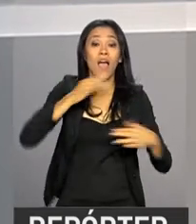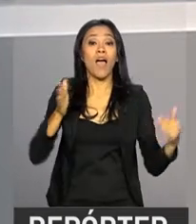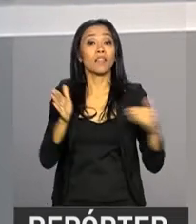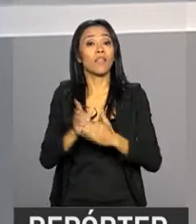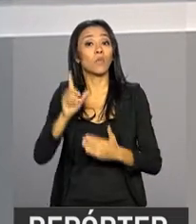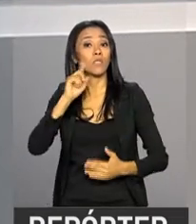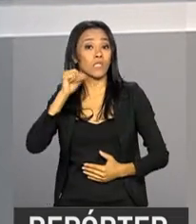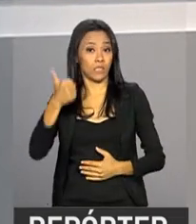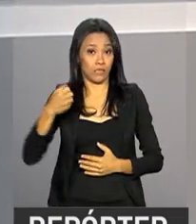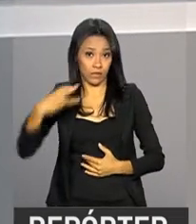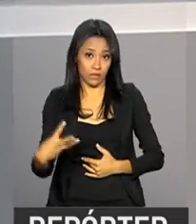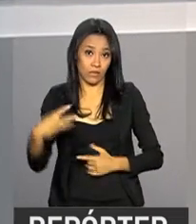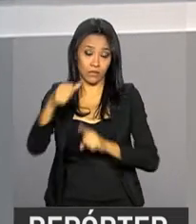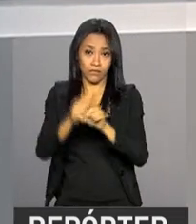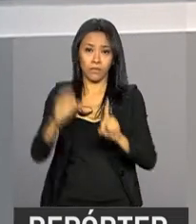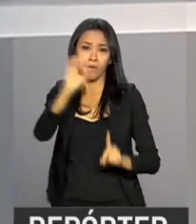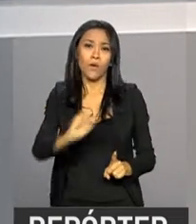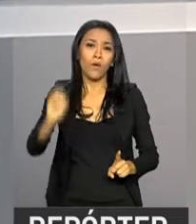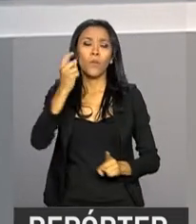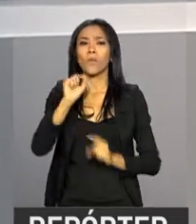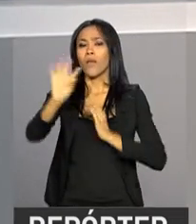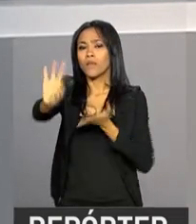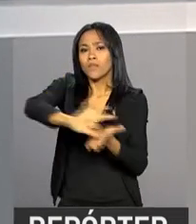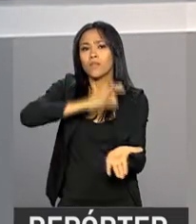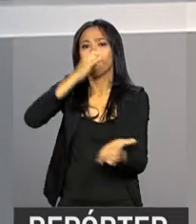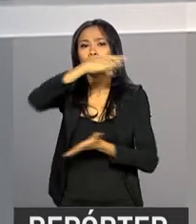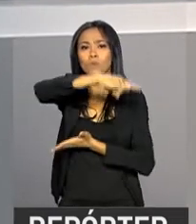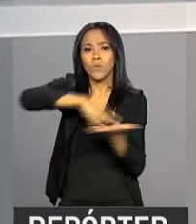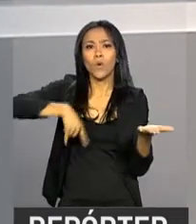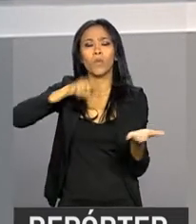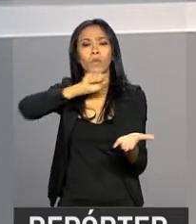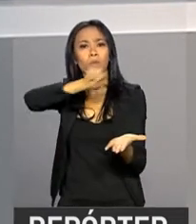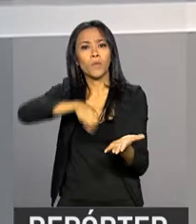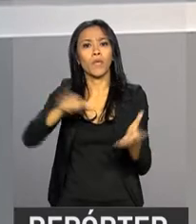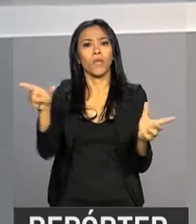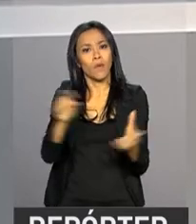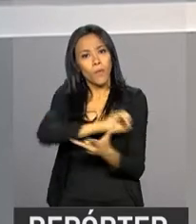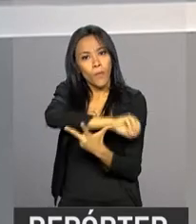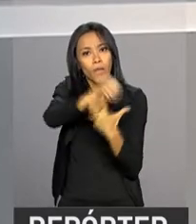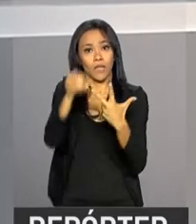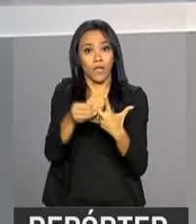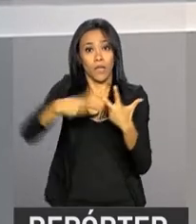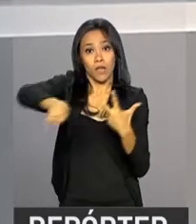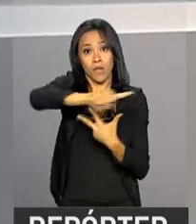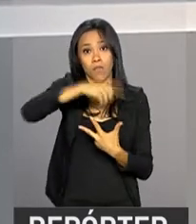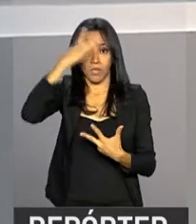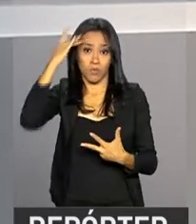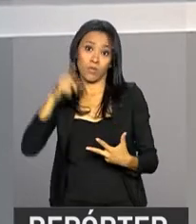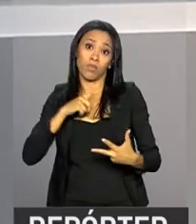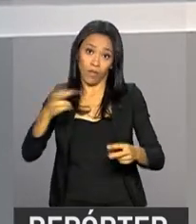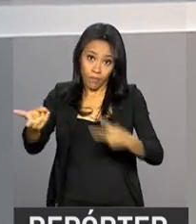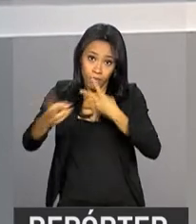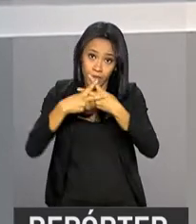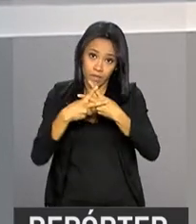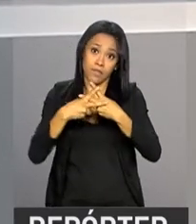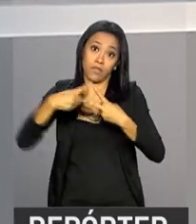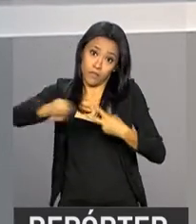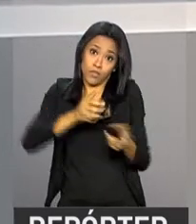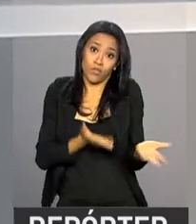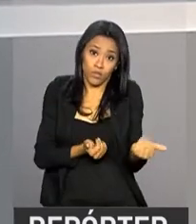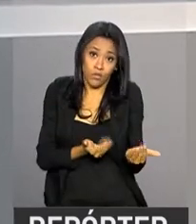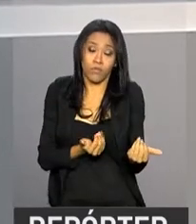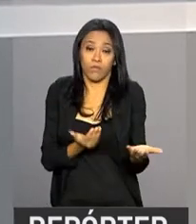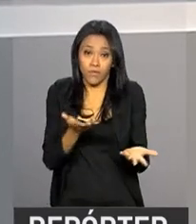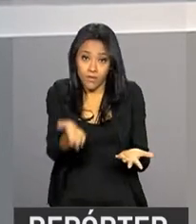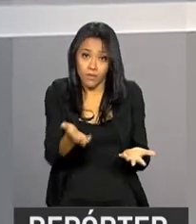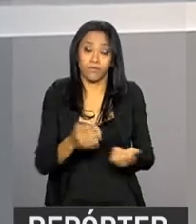13 de outubro para assinar o termo de adesão do exame nacional do ensino médio para pessoas privadas de liberdade e jovens que cumprem